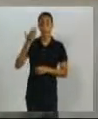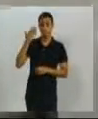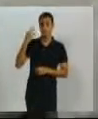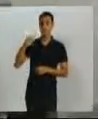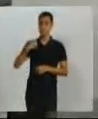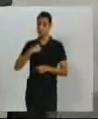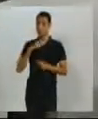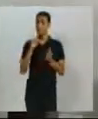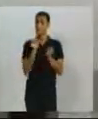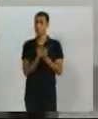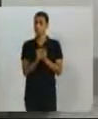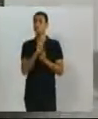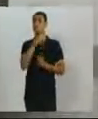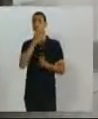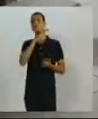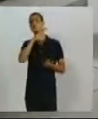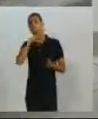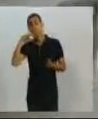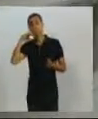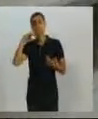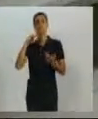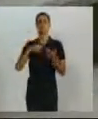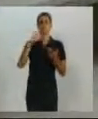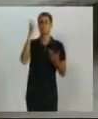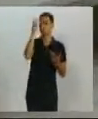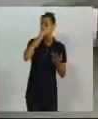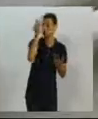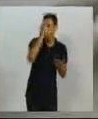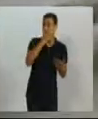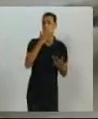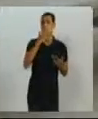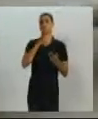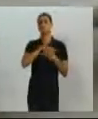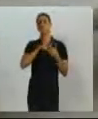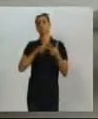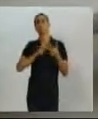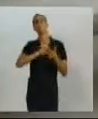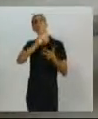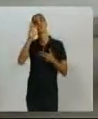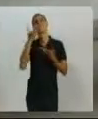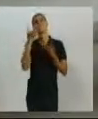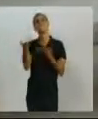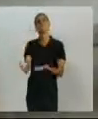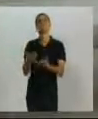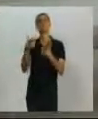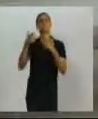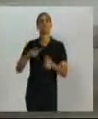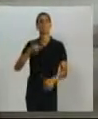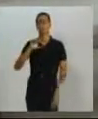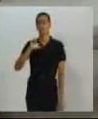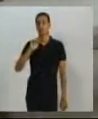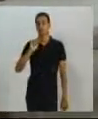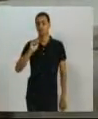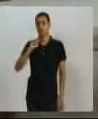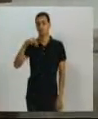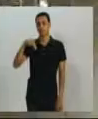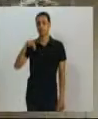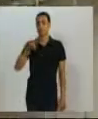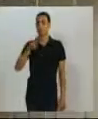vereador César Sim e o vereador Célio Dias, a oportunidade de irmos visitar o complexo de Canhanduba, e lá